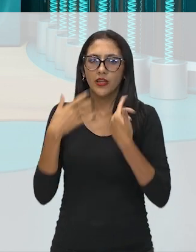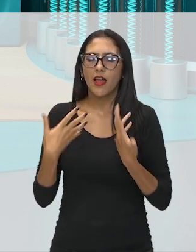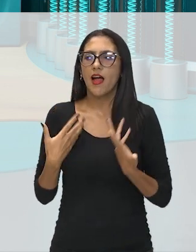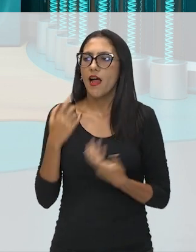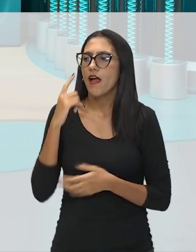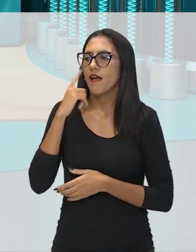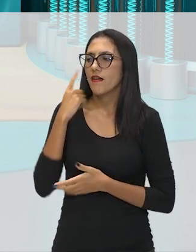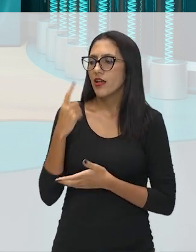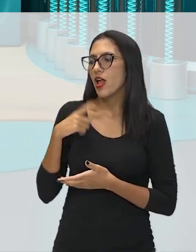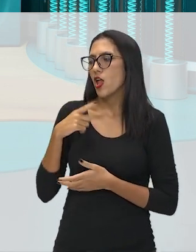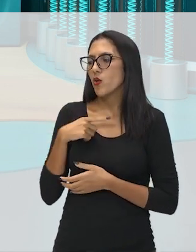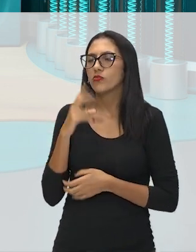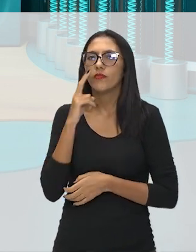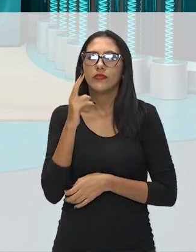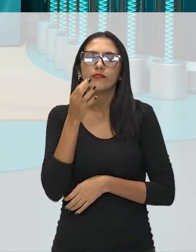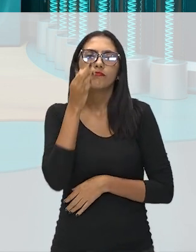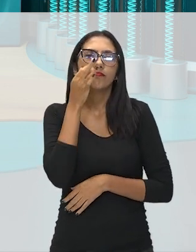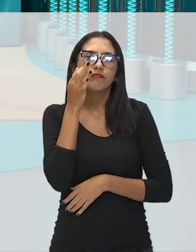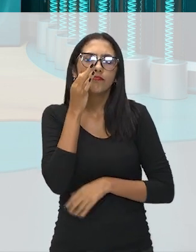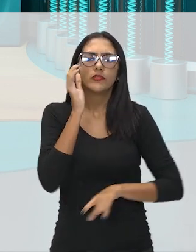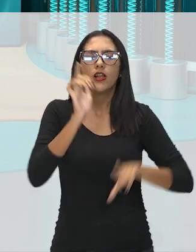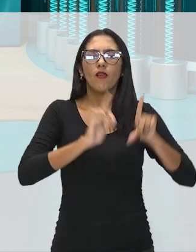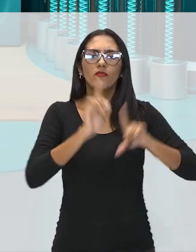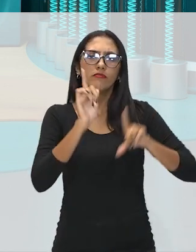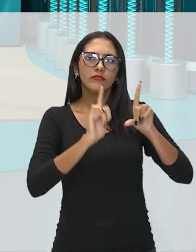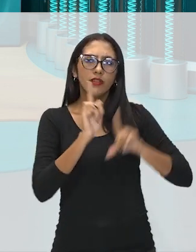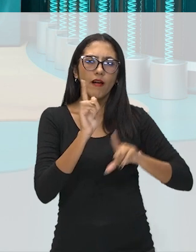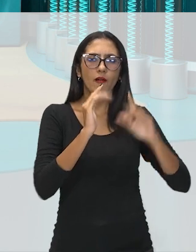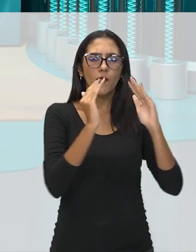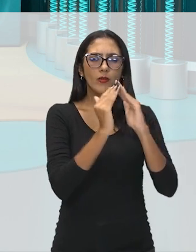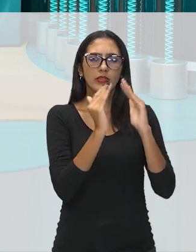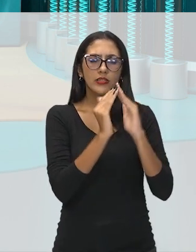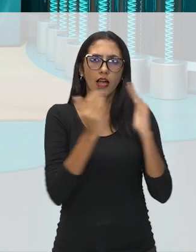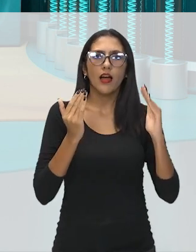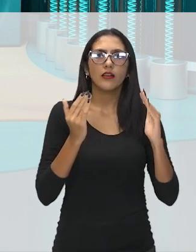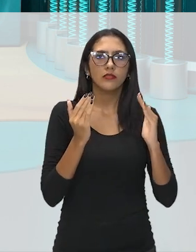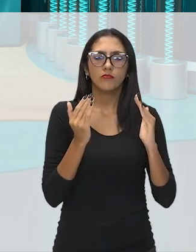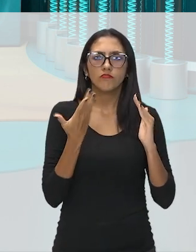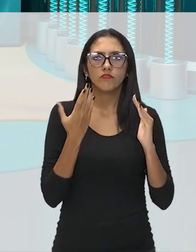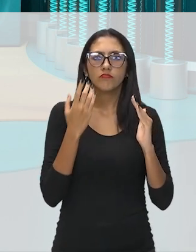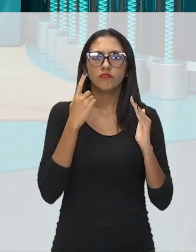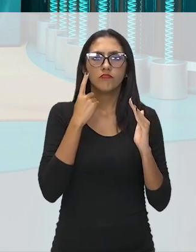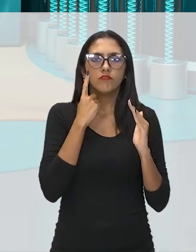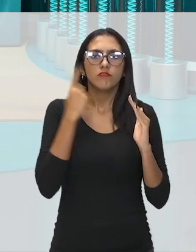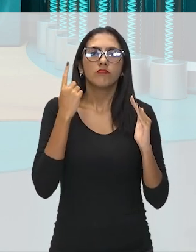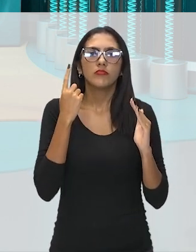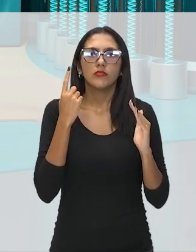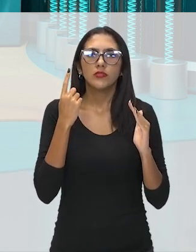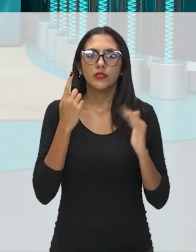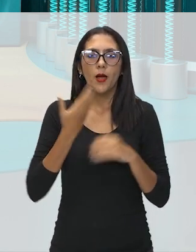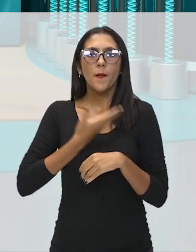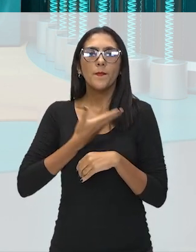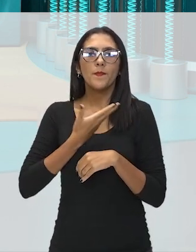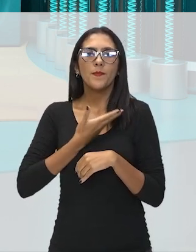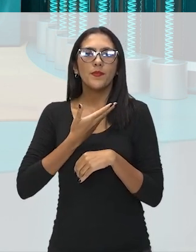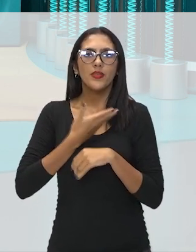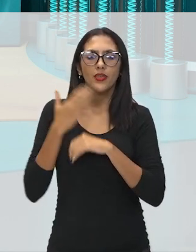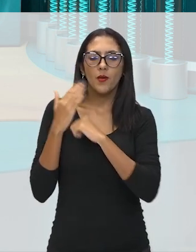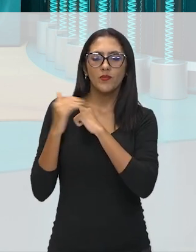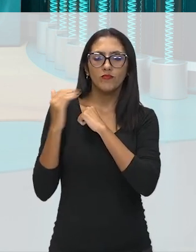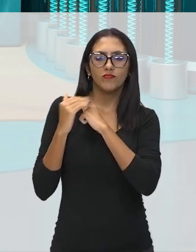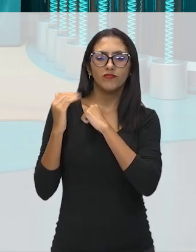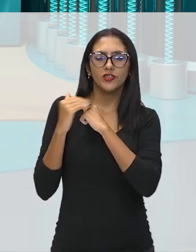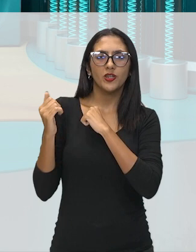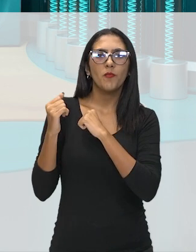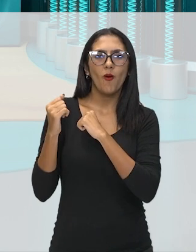assistindo TV de boa lá em casa, mas de repente a Vitória chegou e tocou campainha,